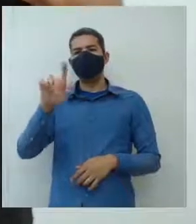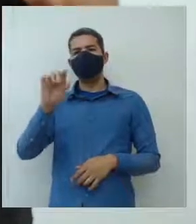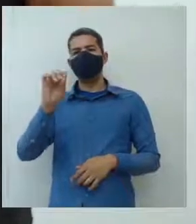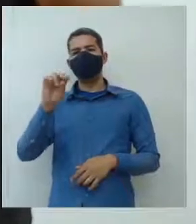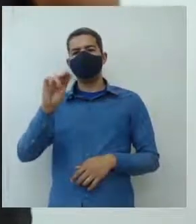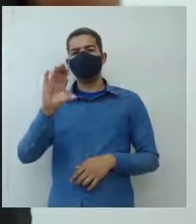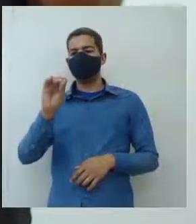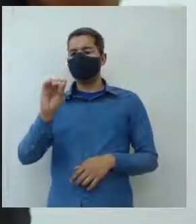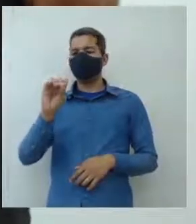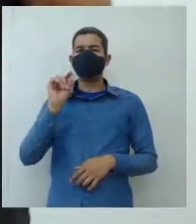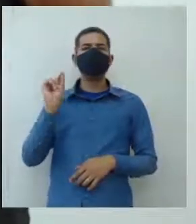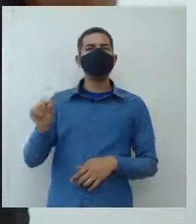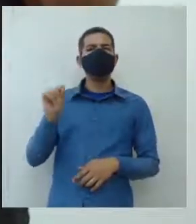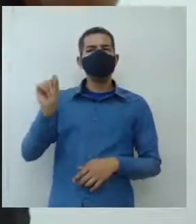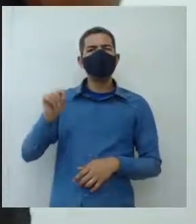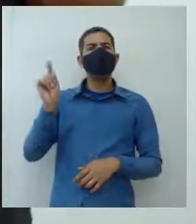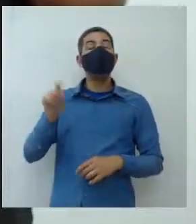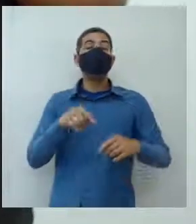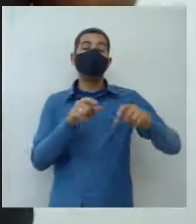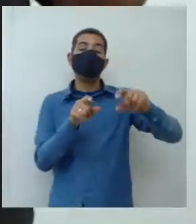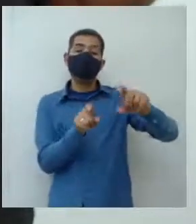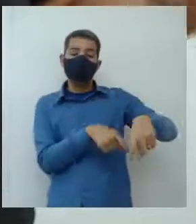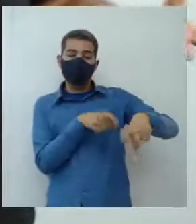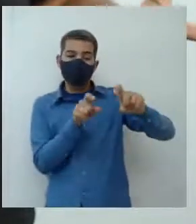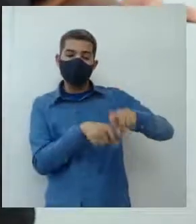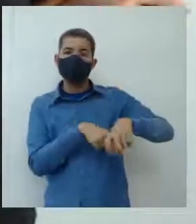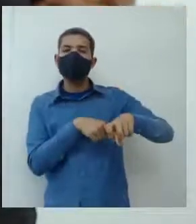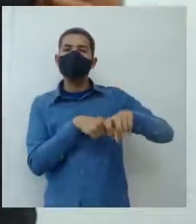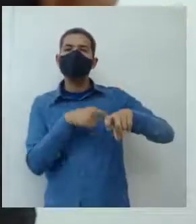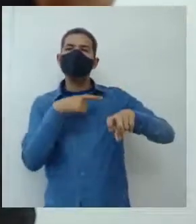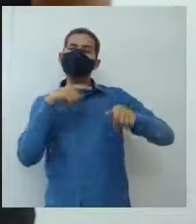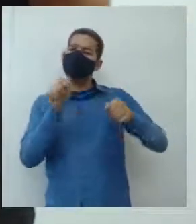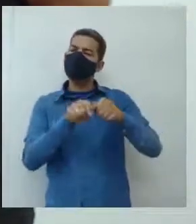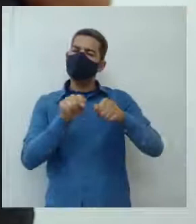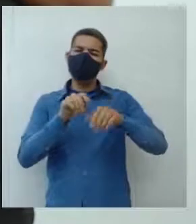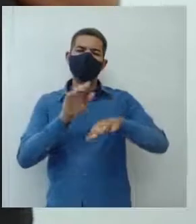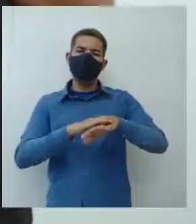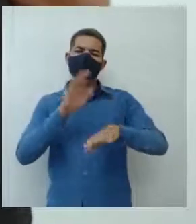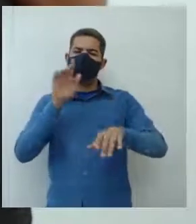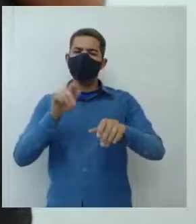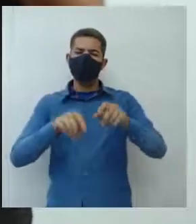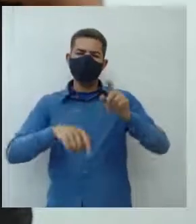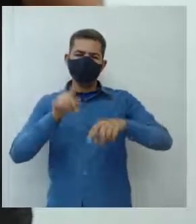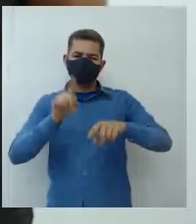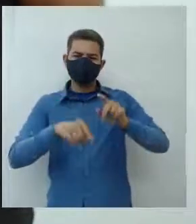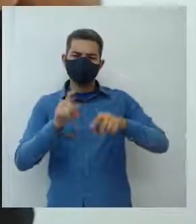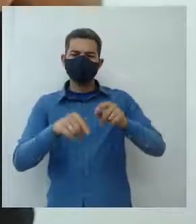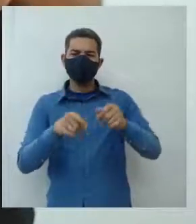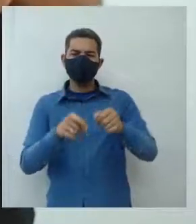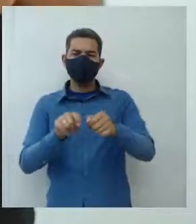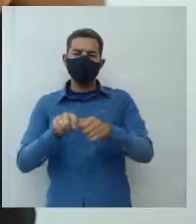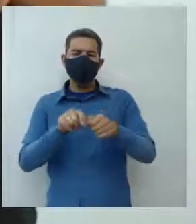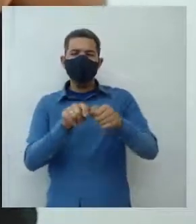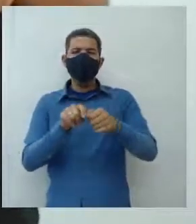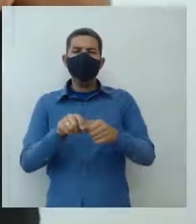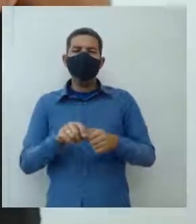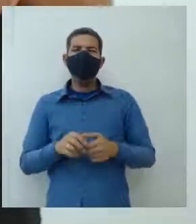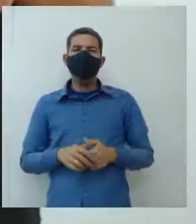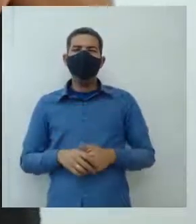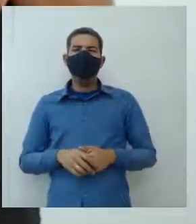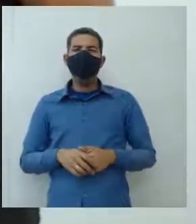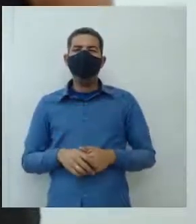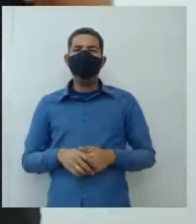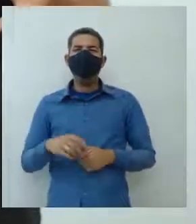está propensa a buscar a maior produção. O problema que a gente tem dentro desse tipo